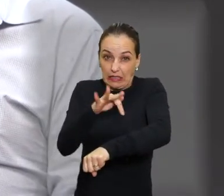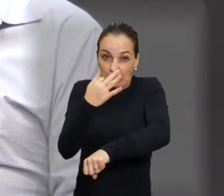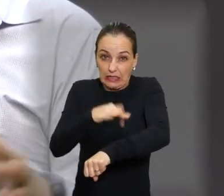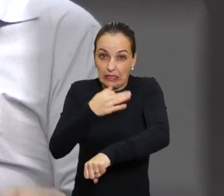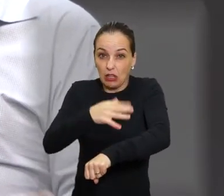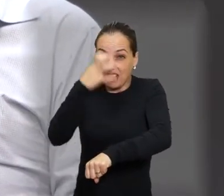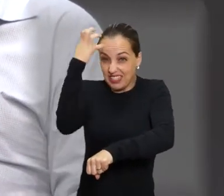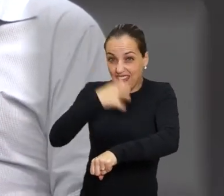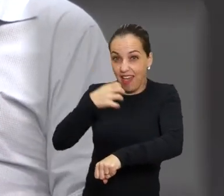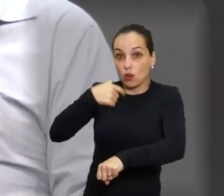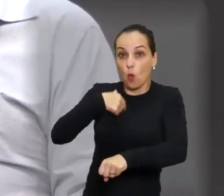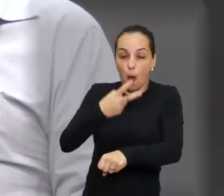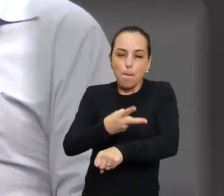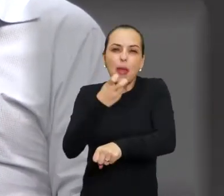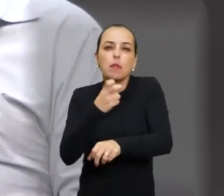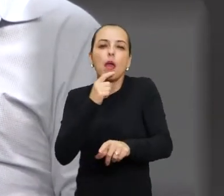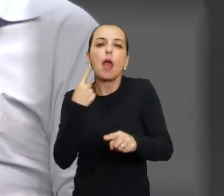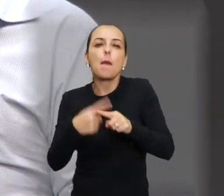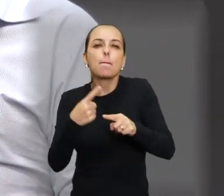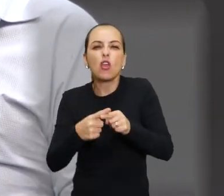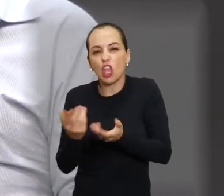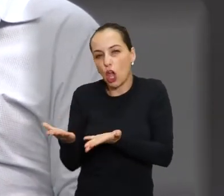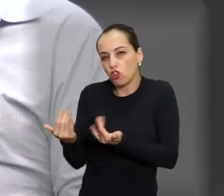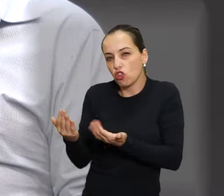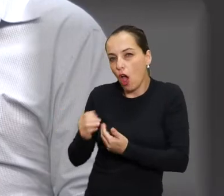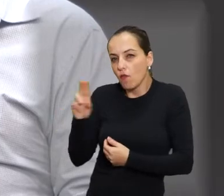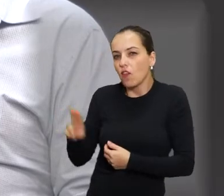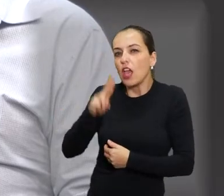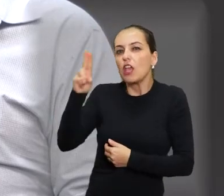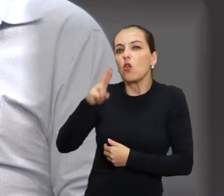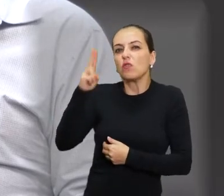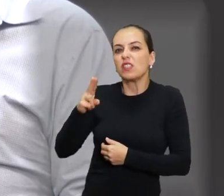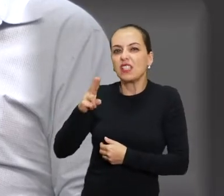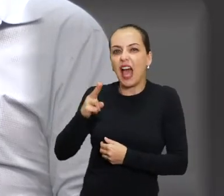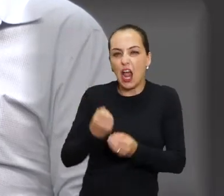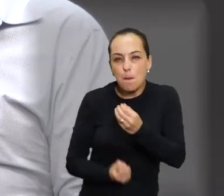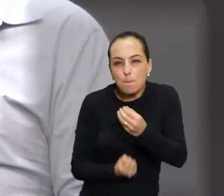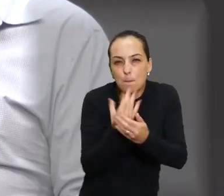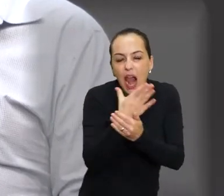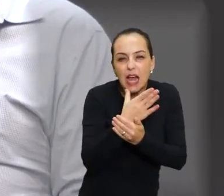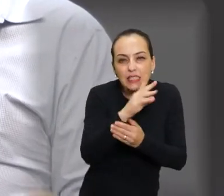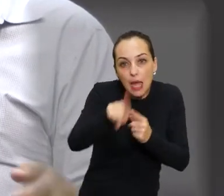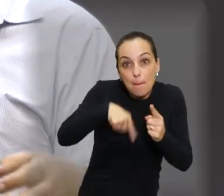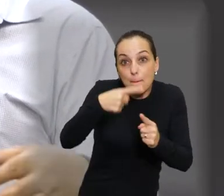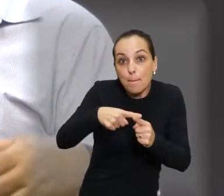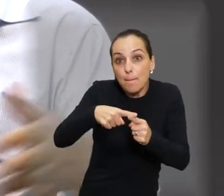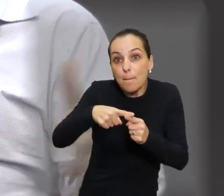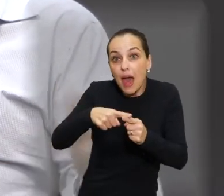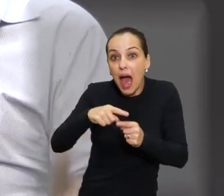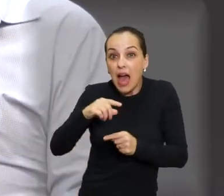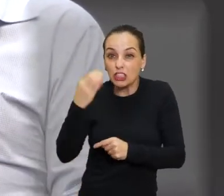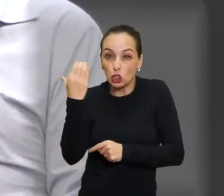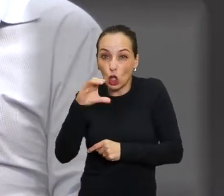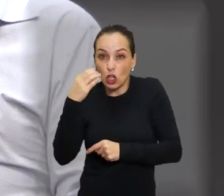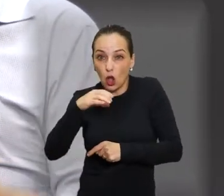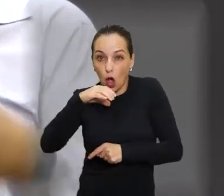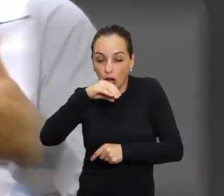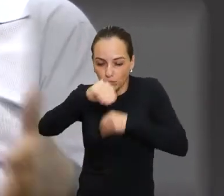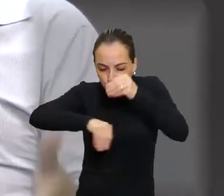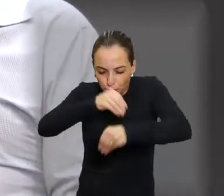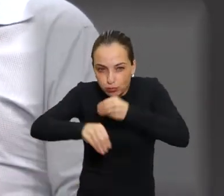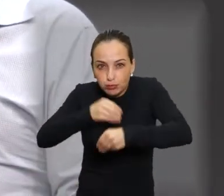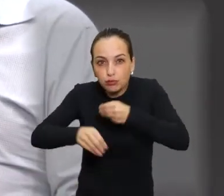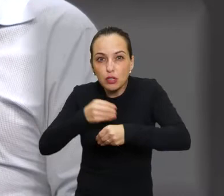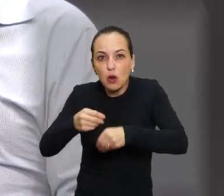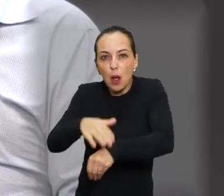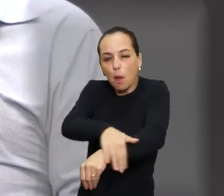Mas depende do grau. Eu já tive queimaduras muito sérias de sol porque as meninas usam coisa a mais para